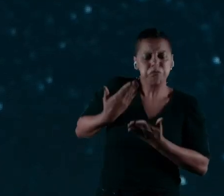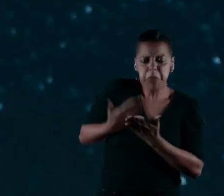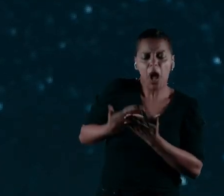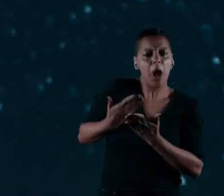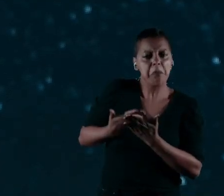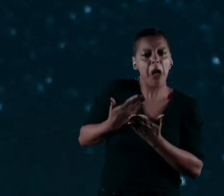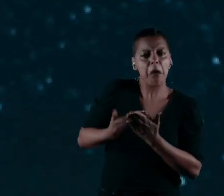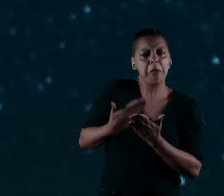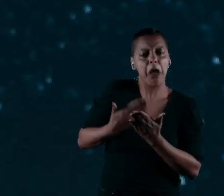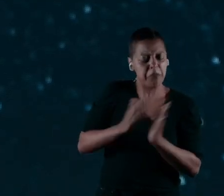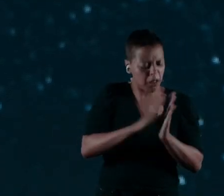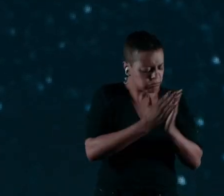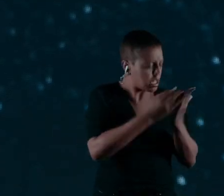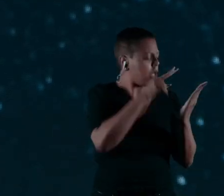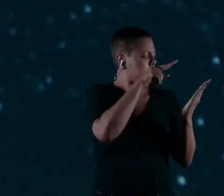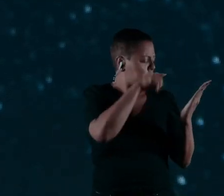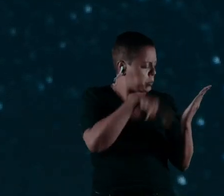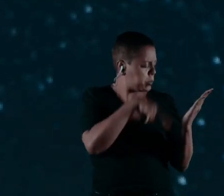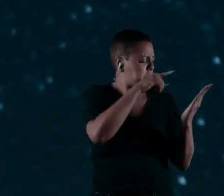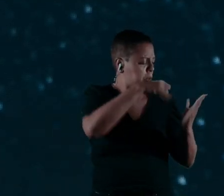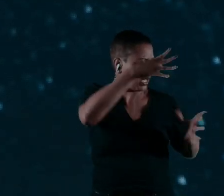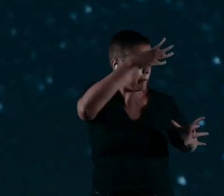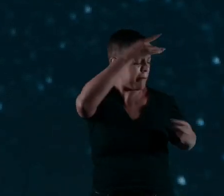ao estudo, à leitura da Bíblia,